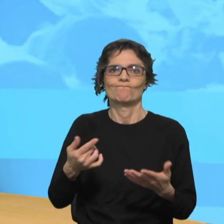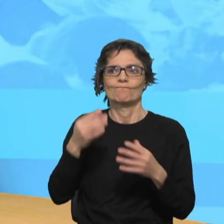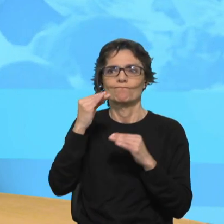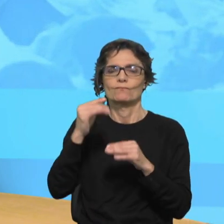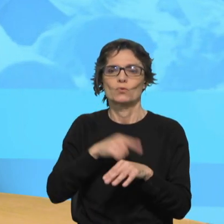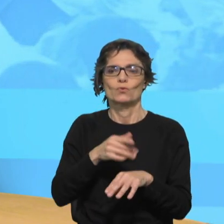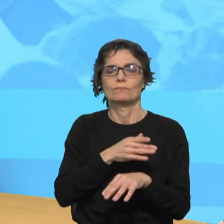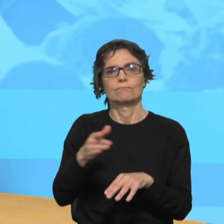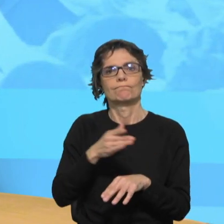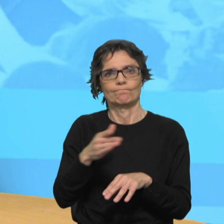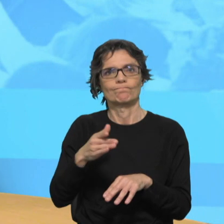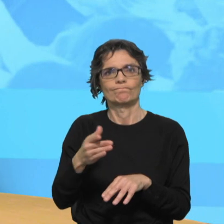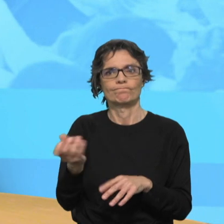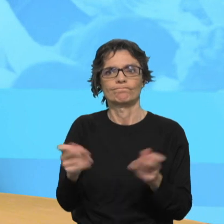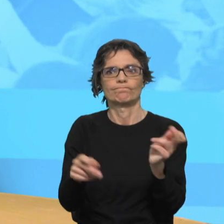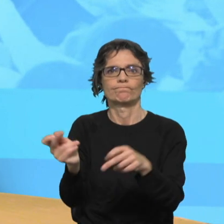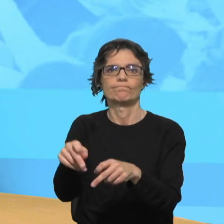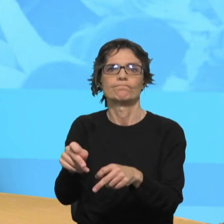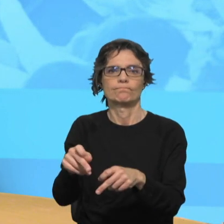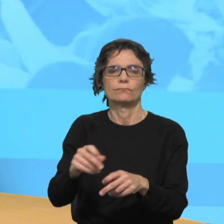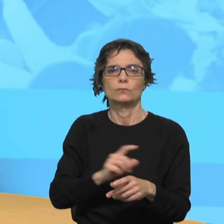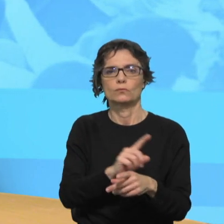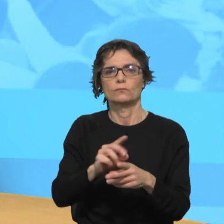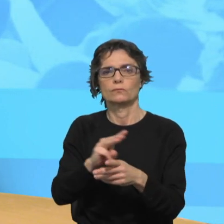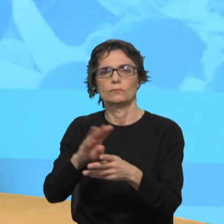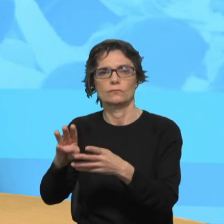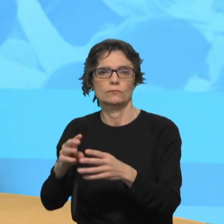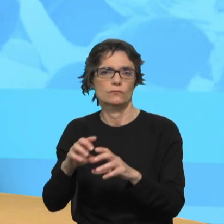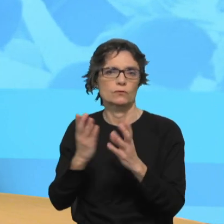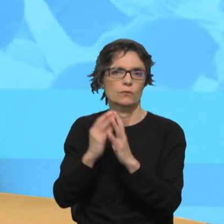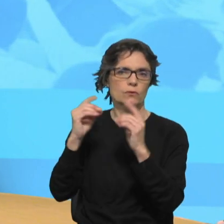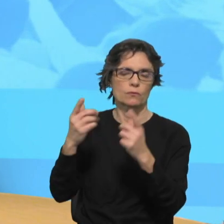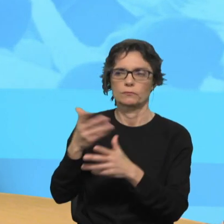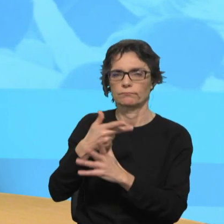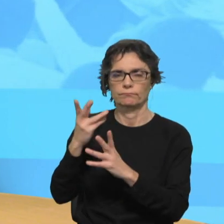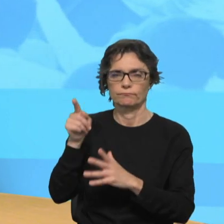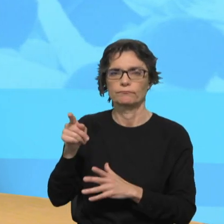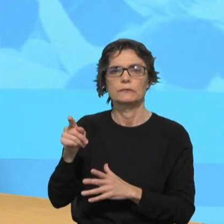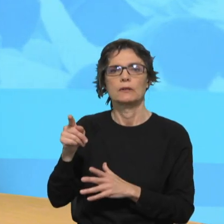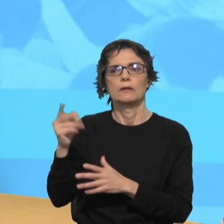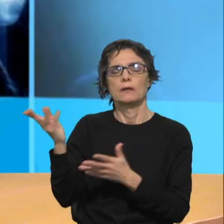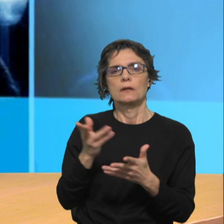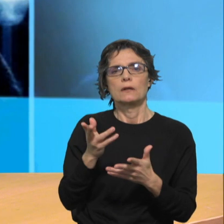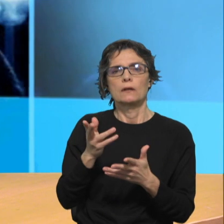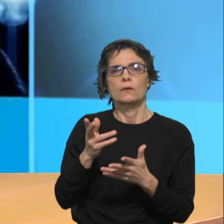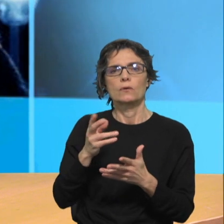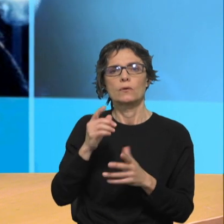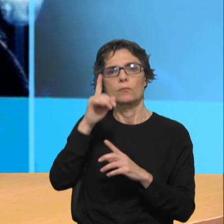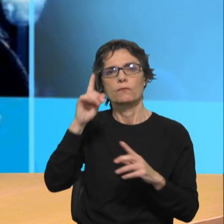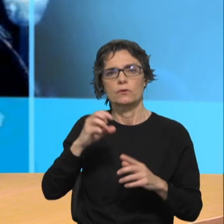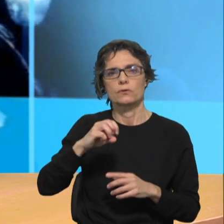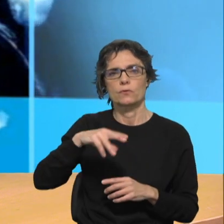que analisamos hoje com o professor Manuel Rocha. Cumprimento, muito boa tarde. Obrigado por estar